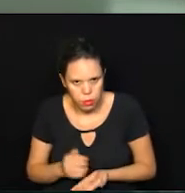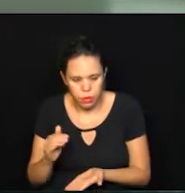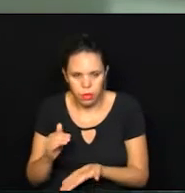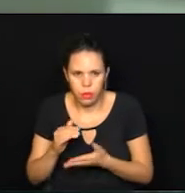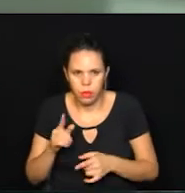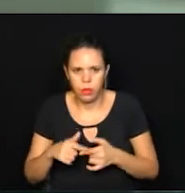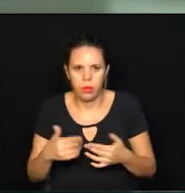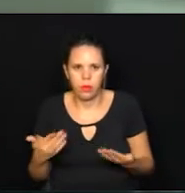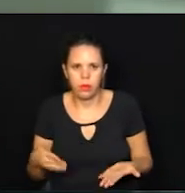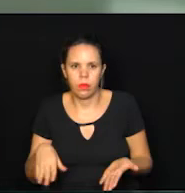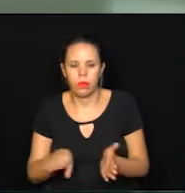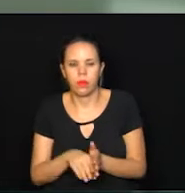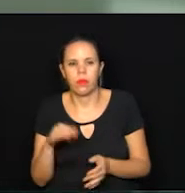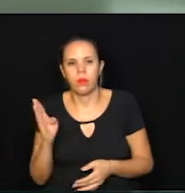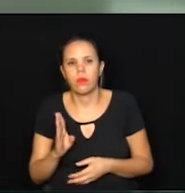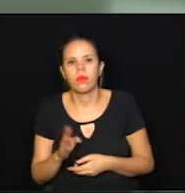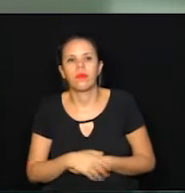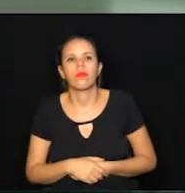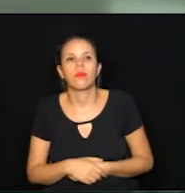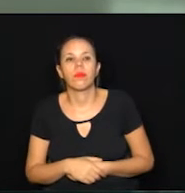desses insumos ao Brasil.